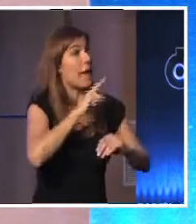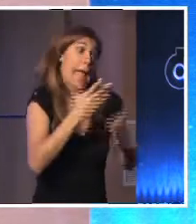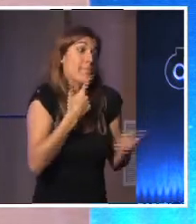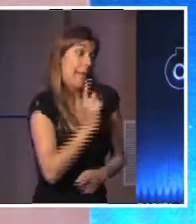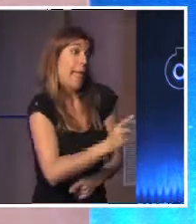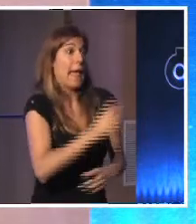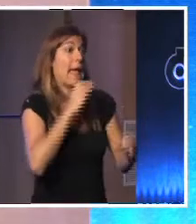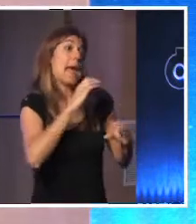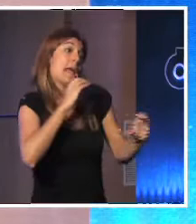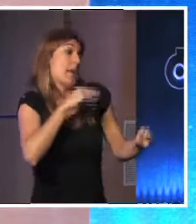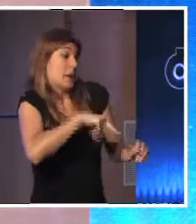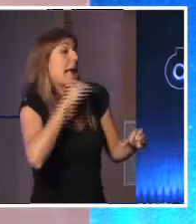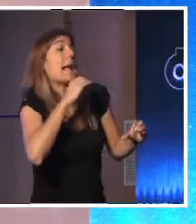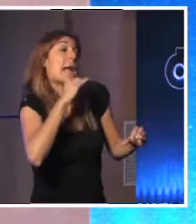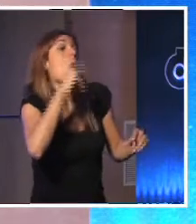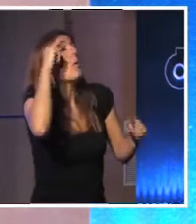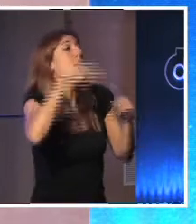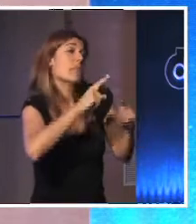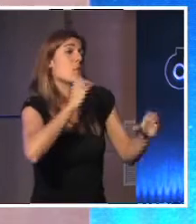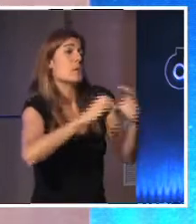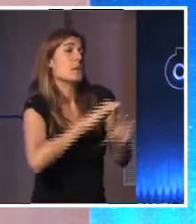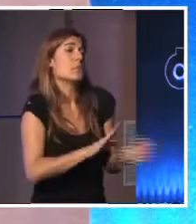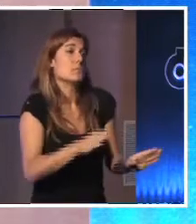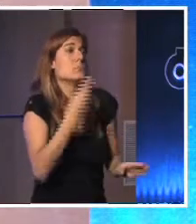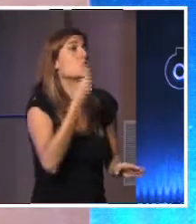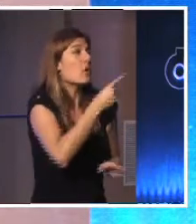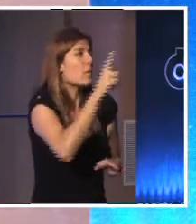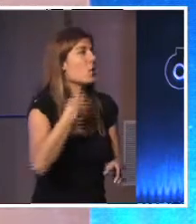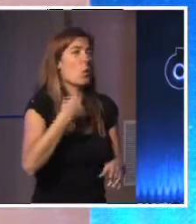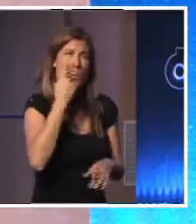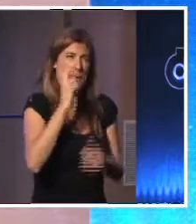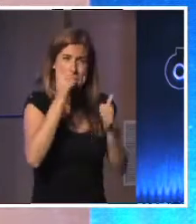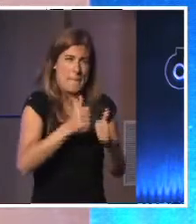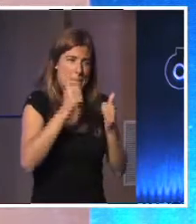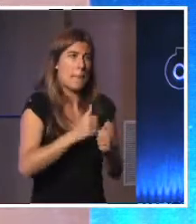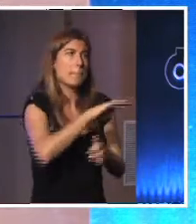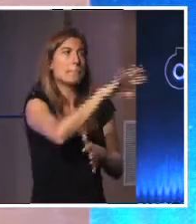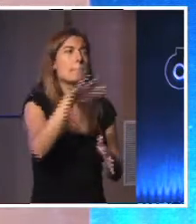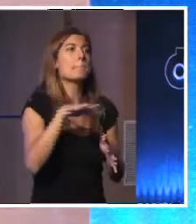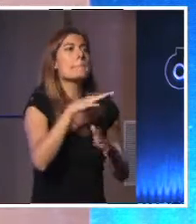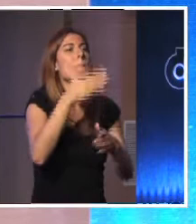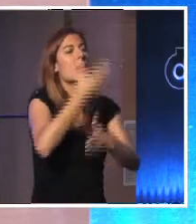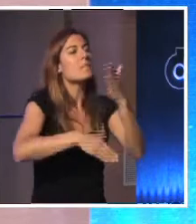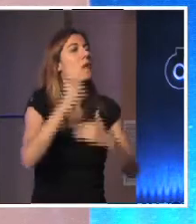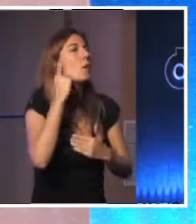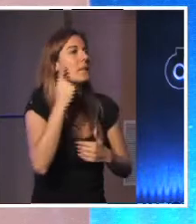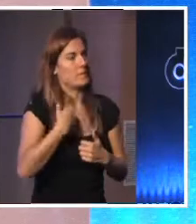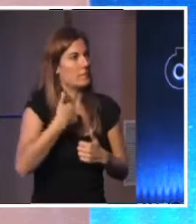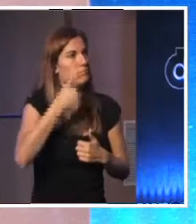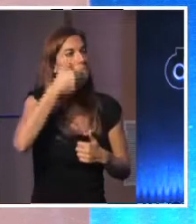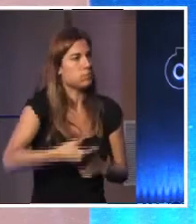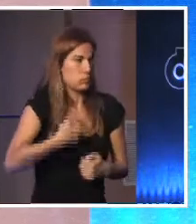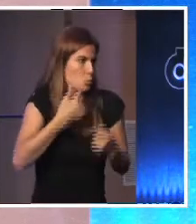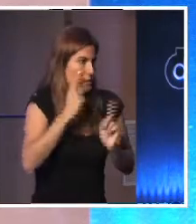é um facilitador para os jovens. Eu não conheço bem, realmente, a deficiência auditiva. Não tenho ninguém